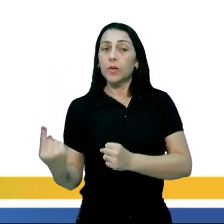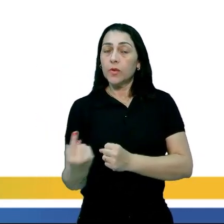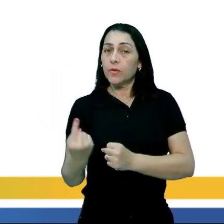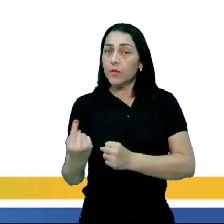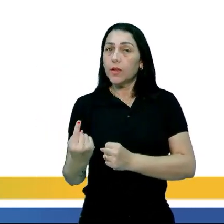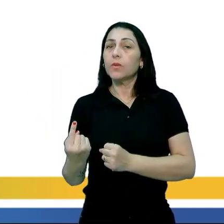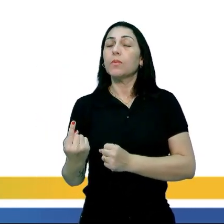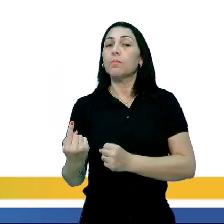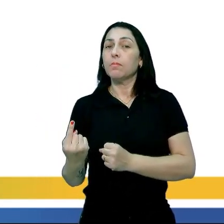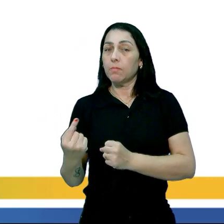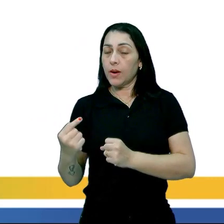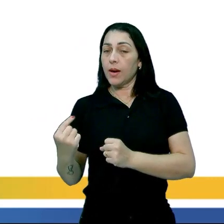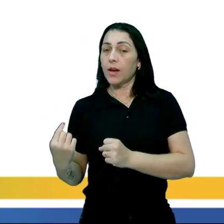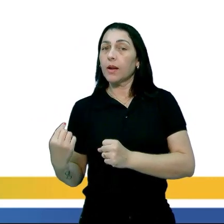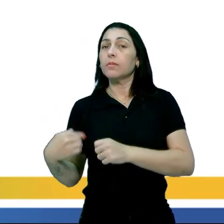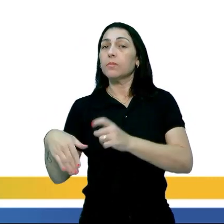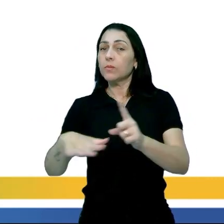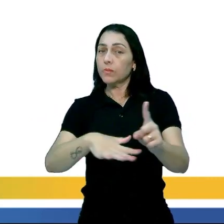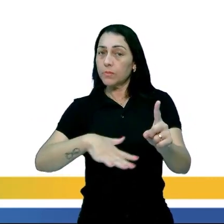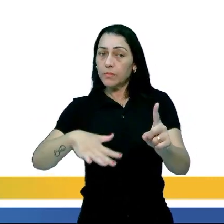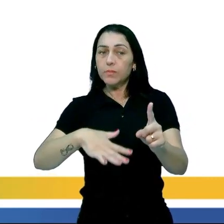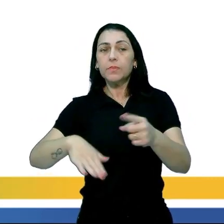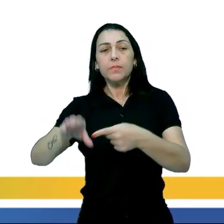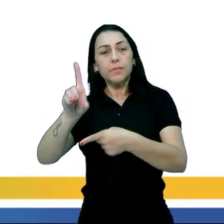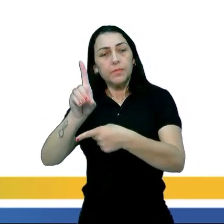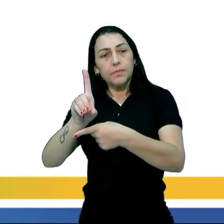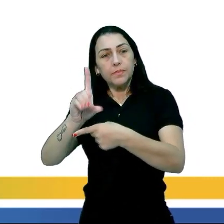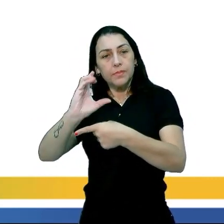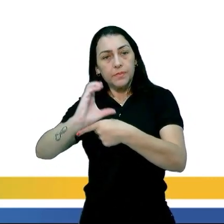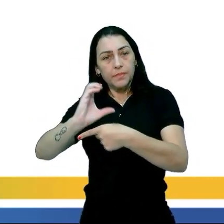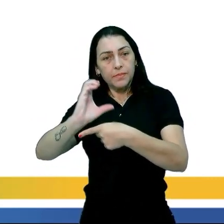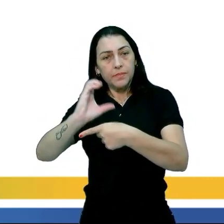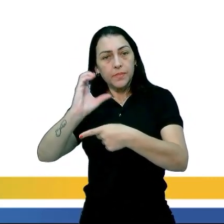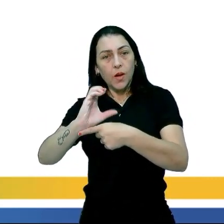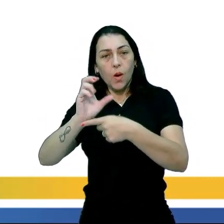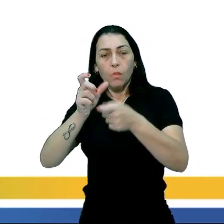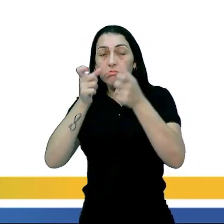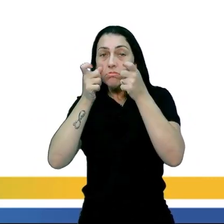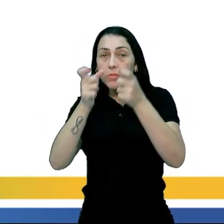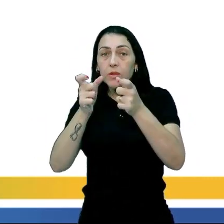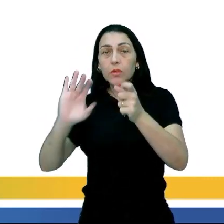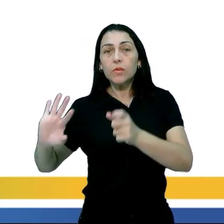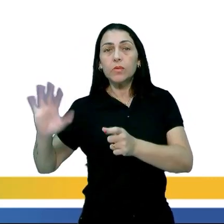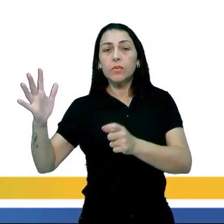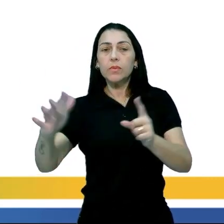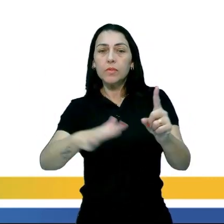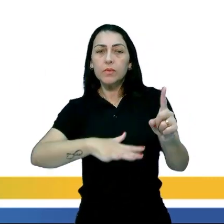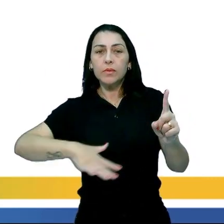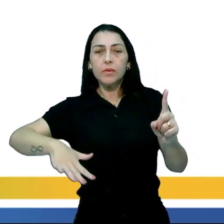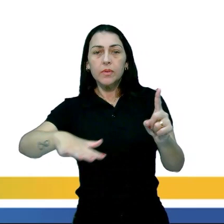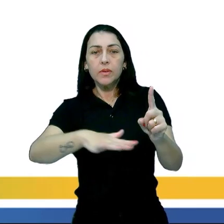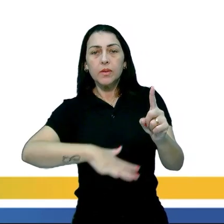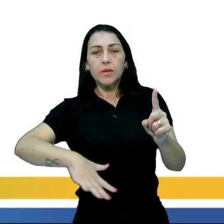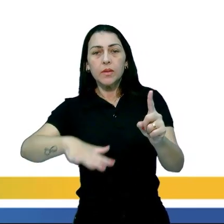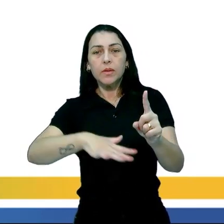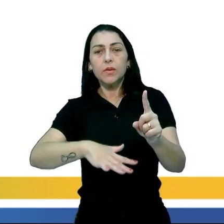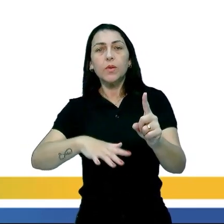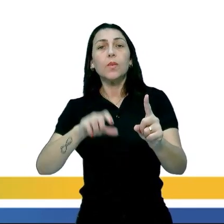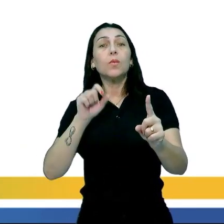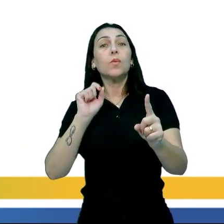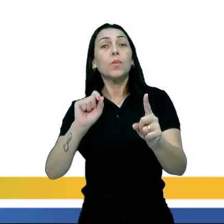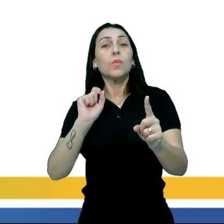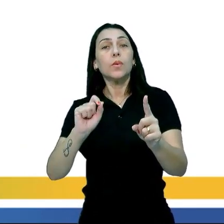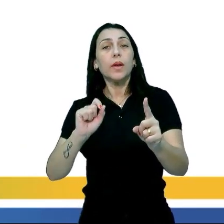do indivíduo para o social. Letra C. A observação do fato social e